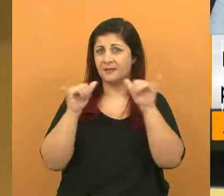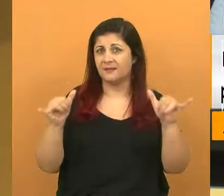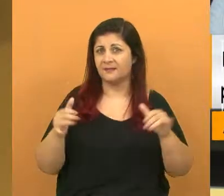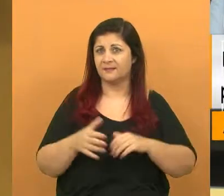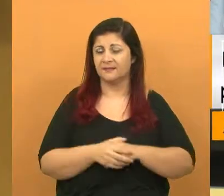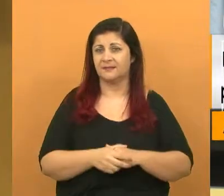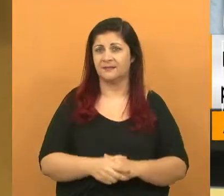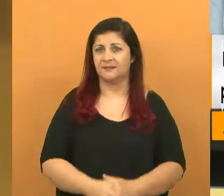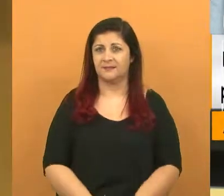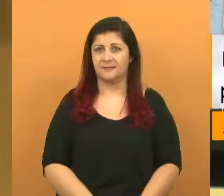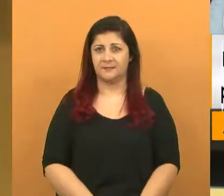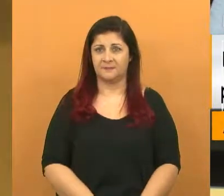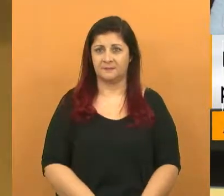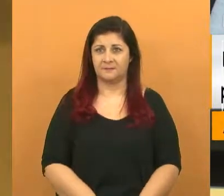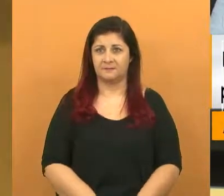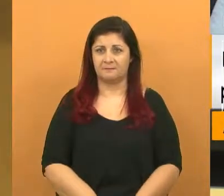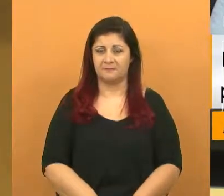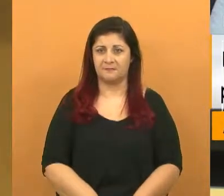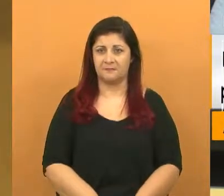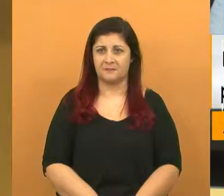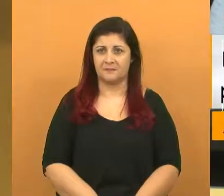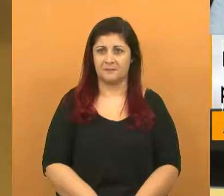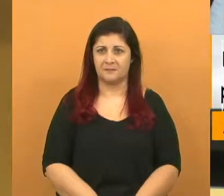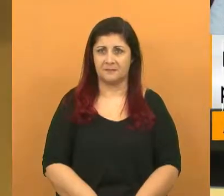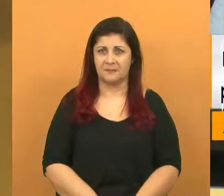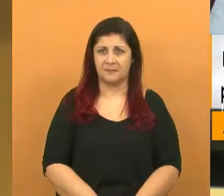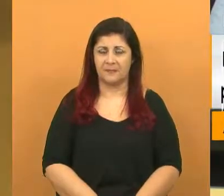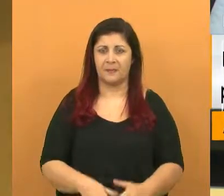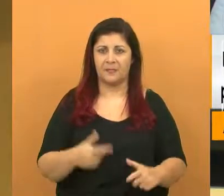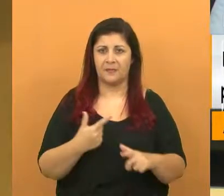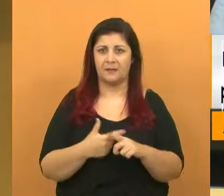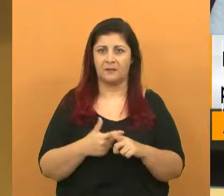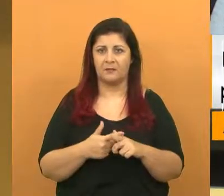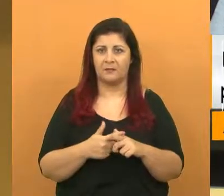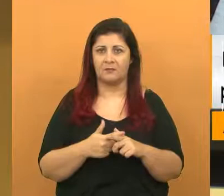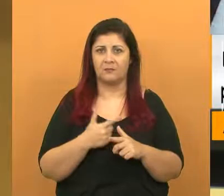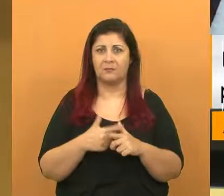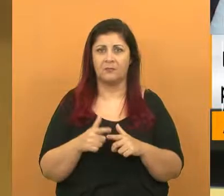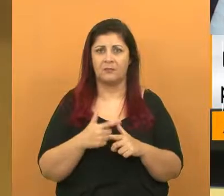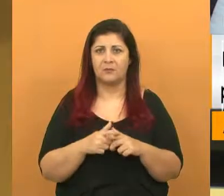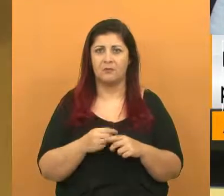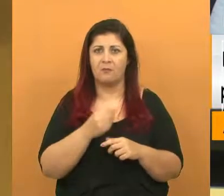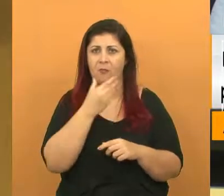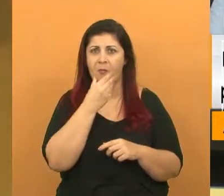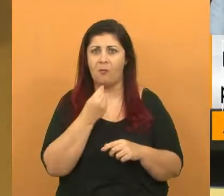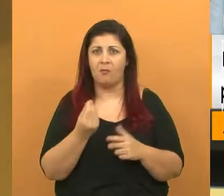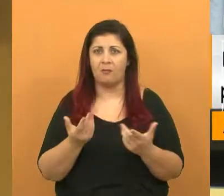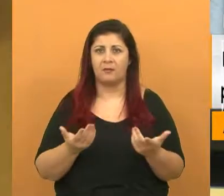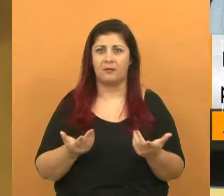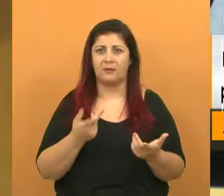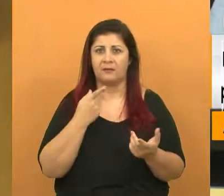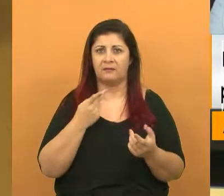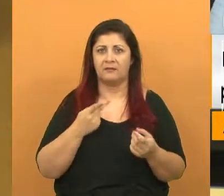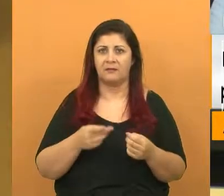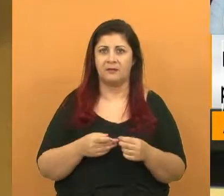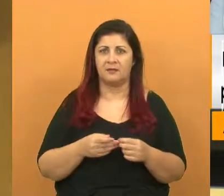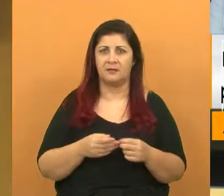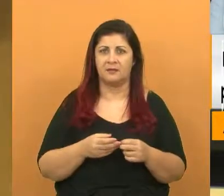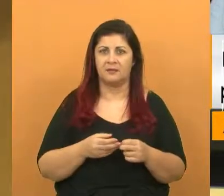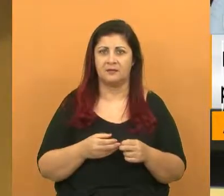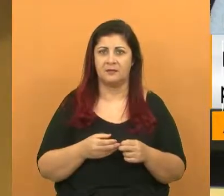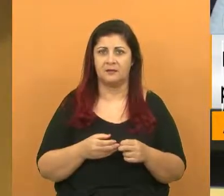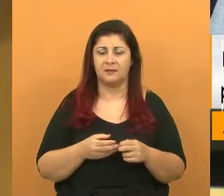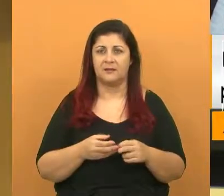sabe, Derbal, Paulinho, isso é um grande problema. Às vezes, o homem ele acha que fazer esse exame de prevenção,